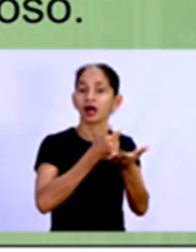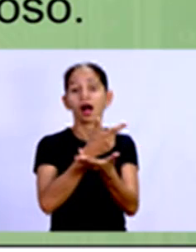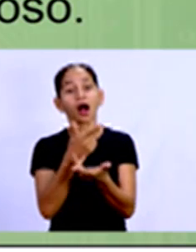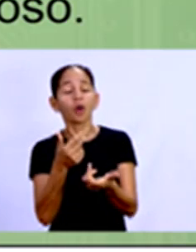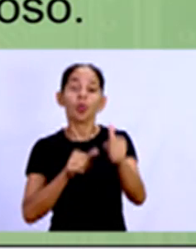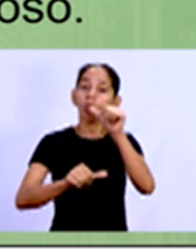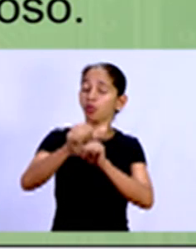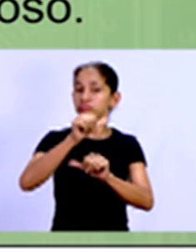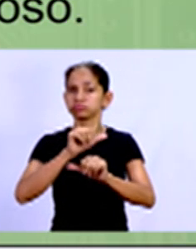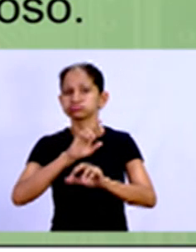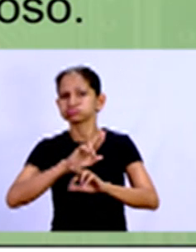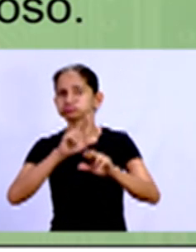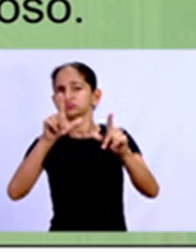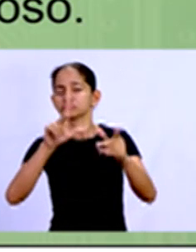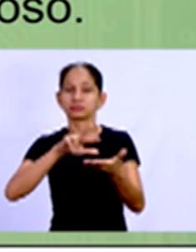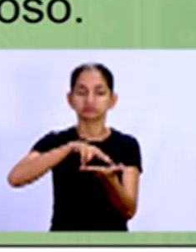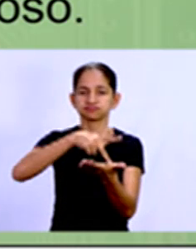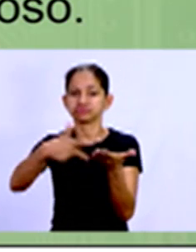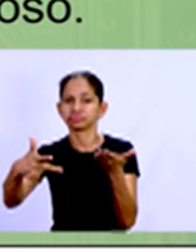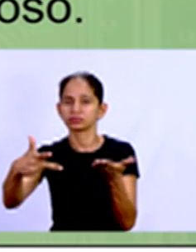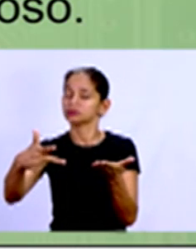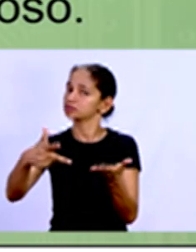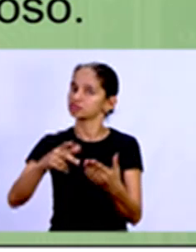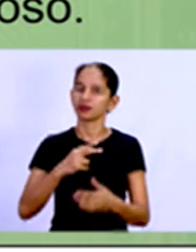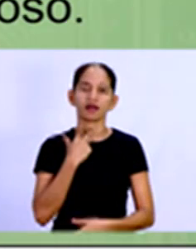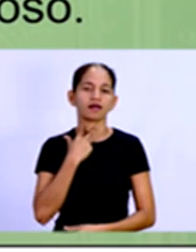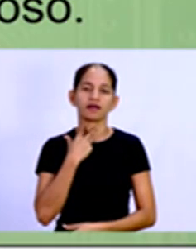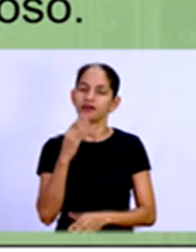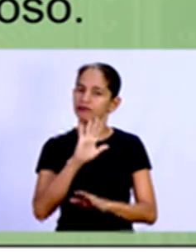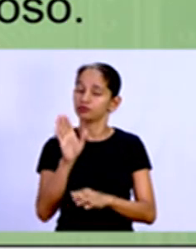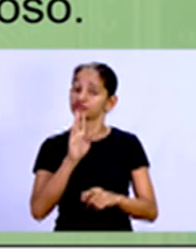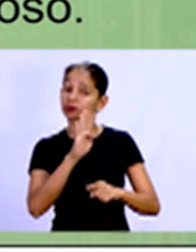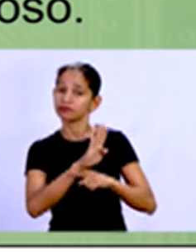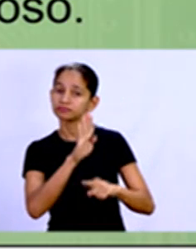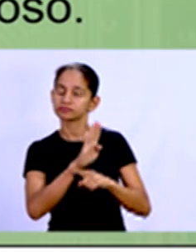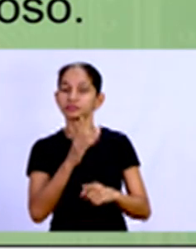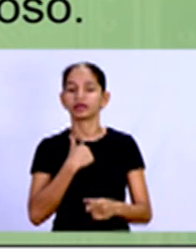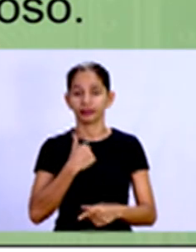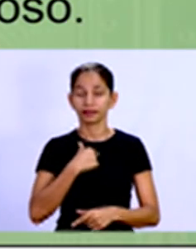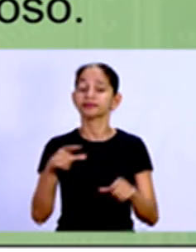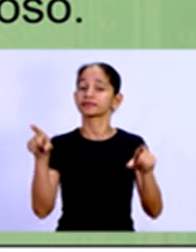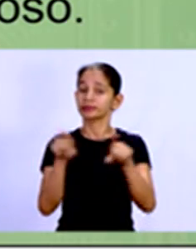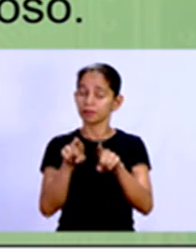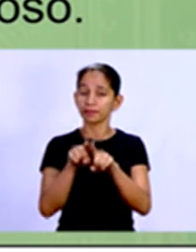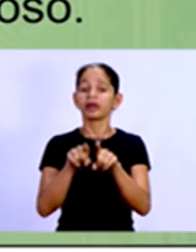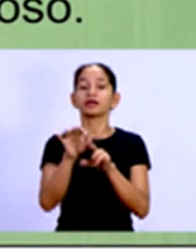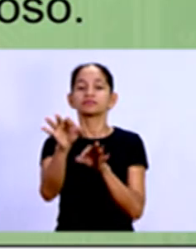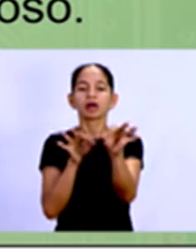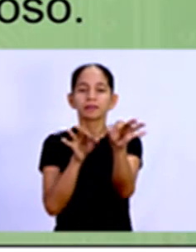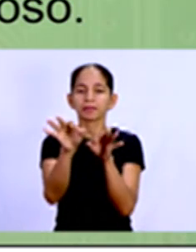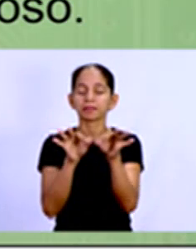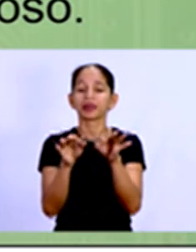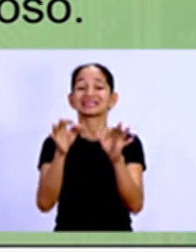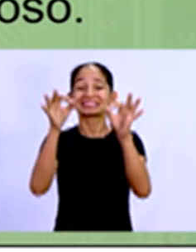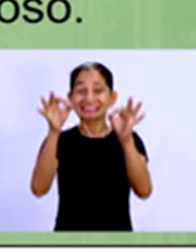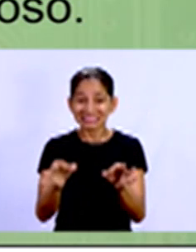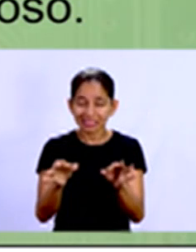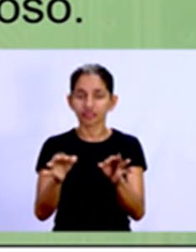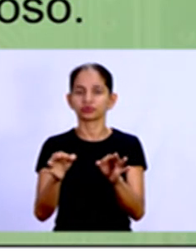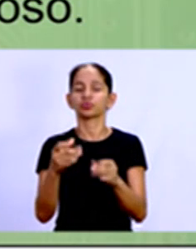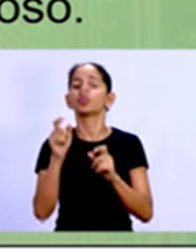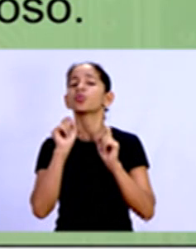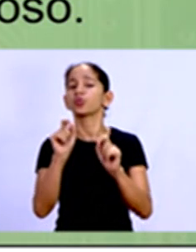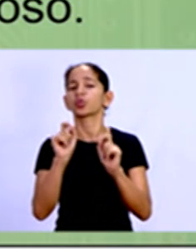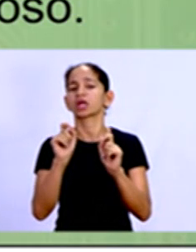alteração, como quedas ou doenças nesse idoso. Deve fazer a administração de medicamentos, mas a administração